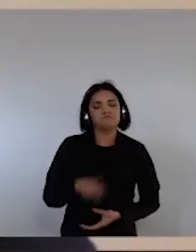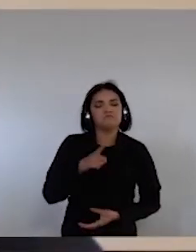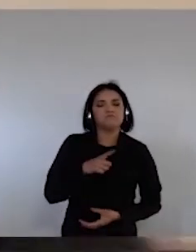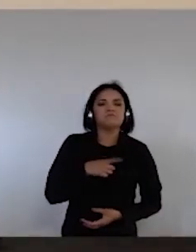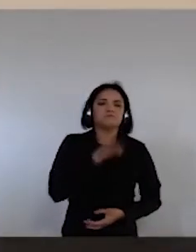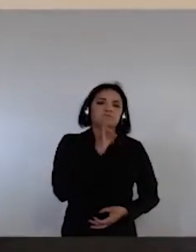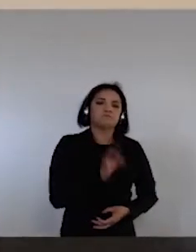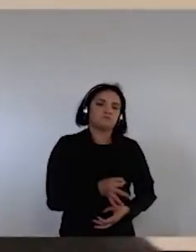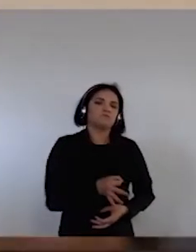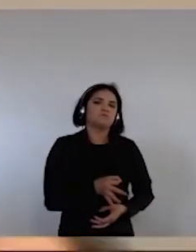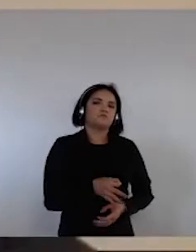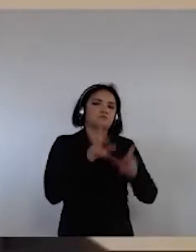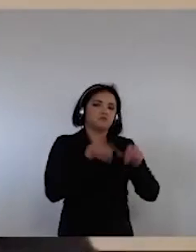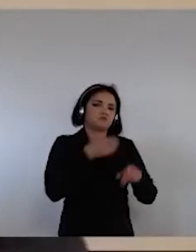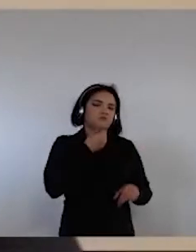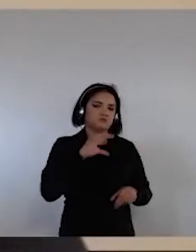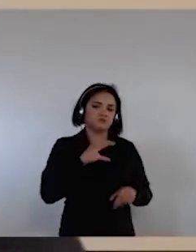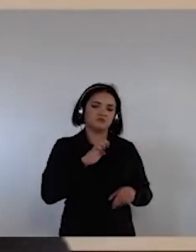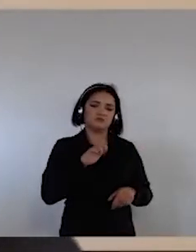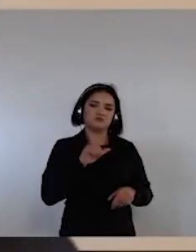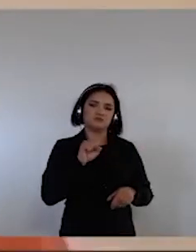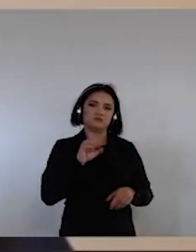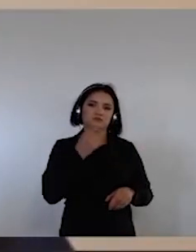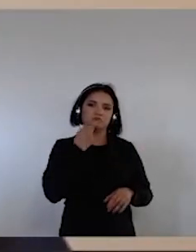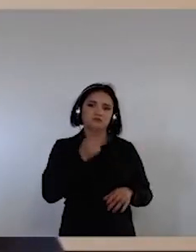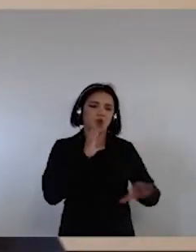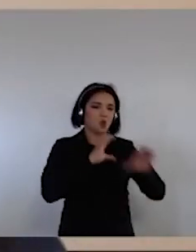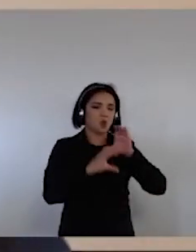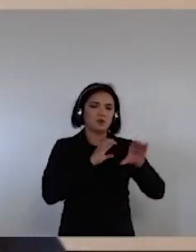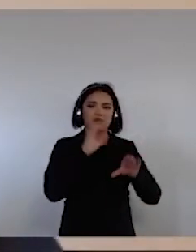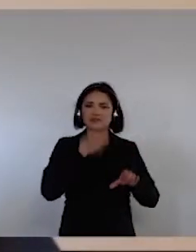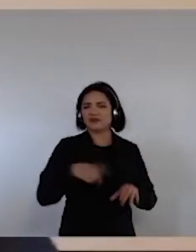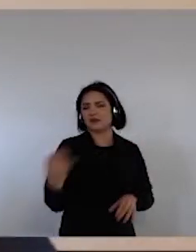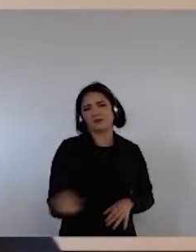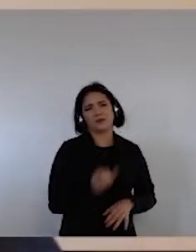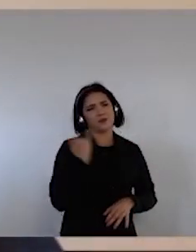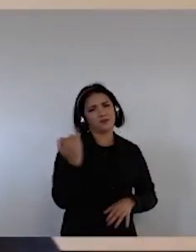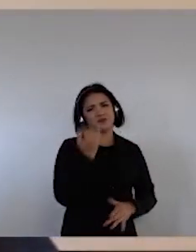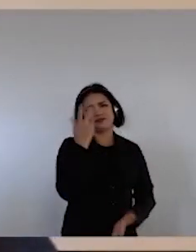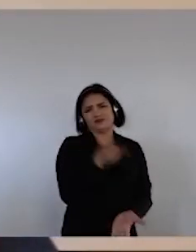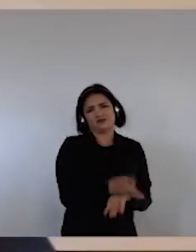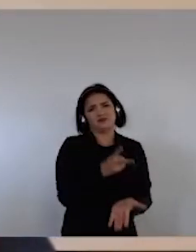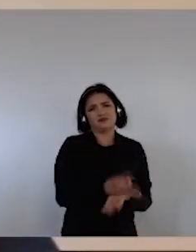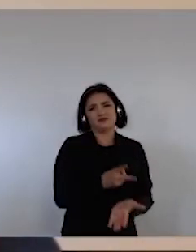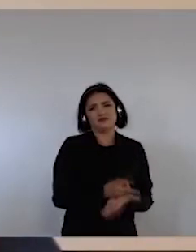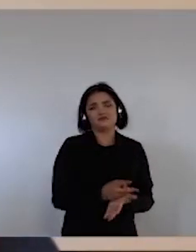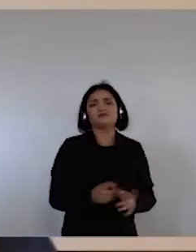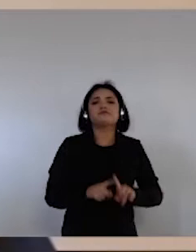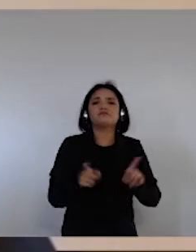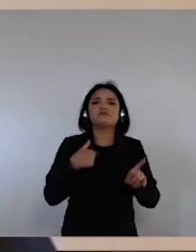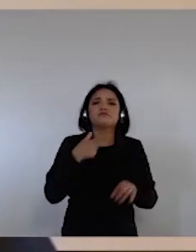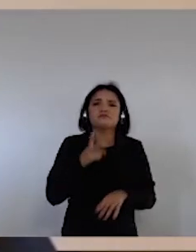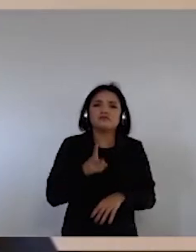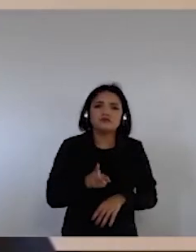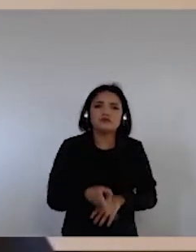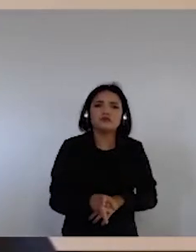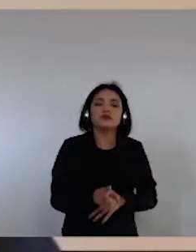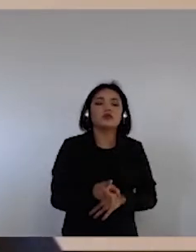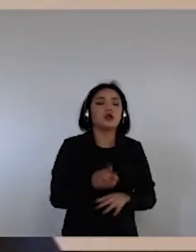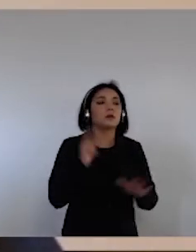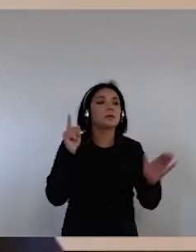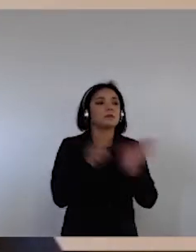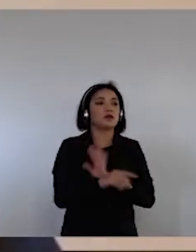decisão monocrática. Se alguns ministros criam problemas para receber advogados, têm dificuldade, julgam monocraticamente,